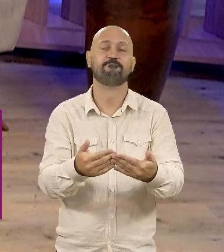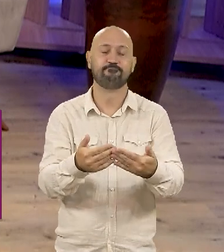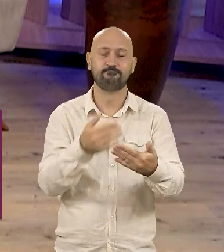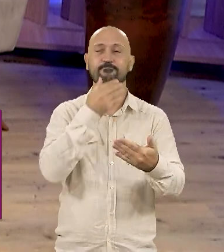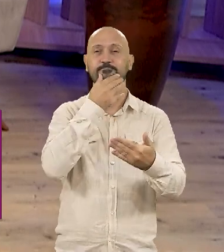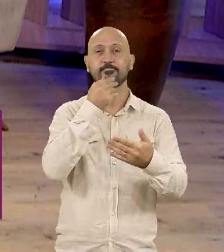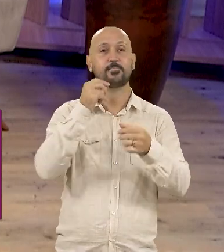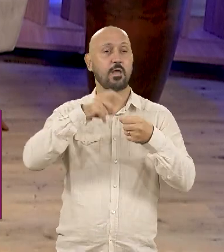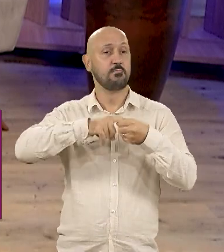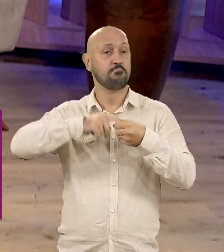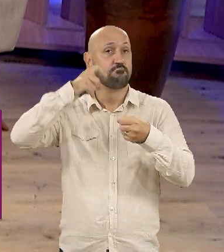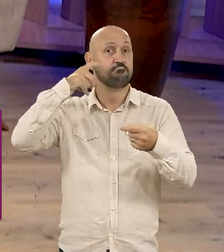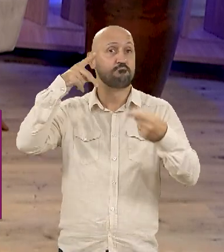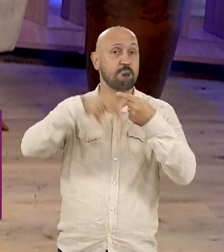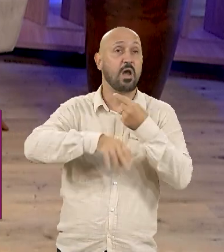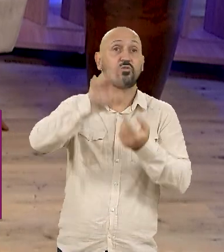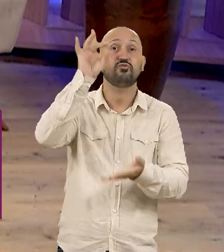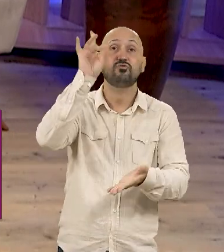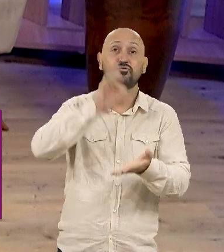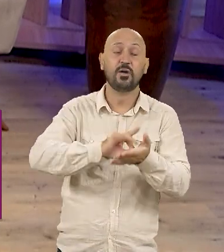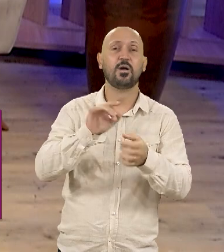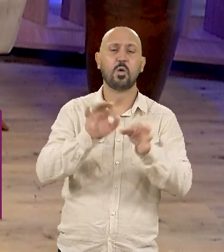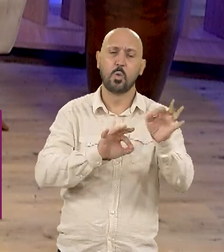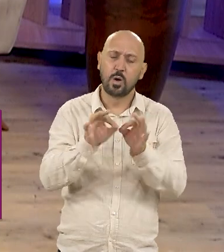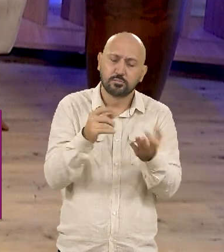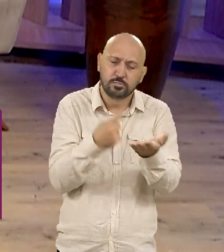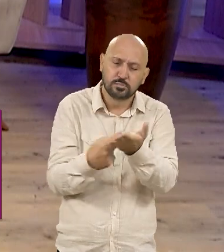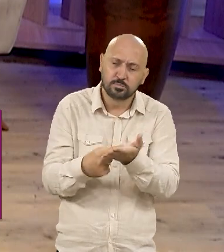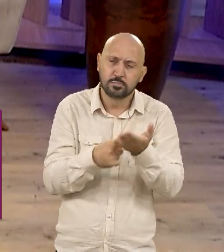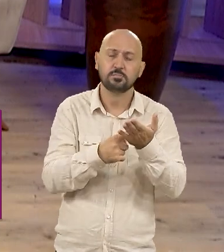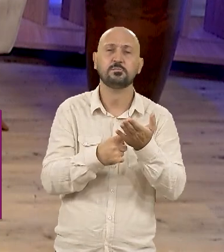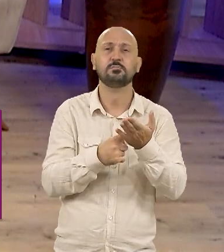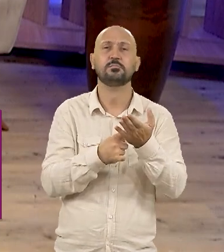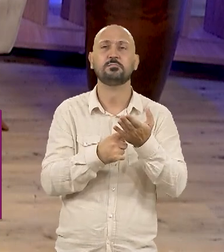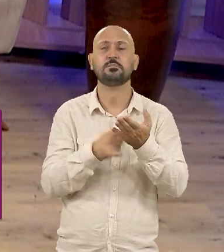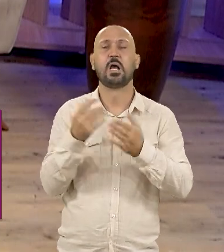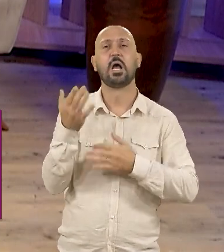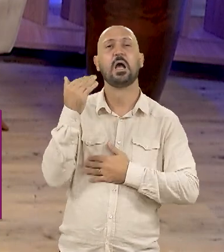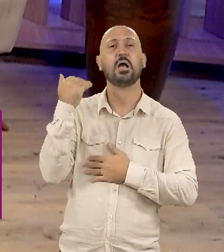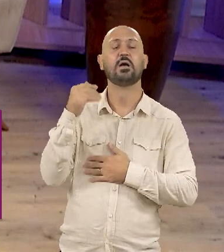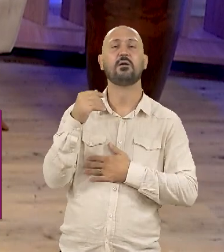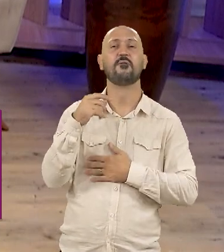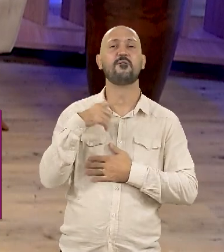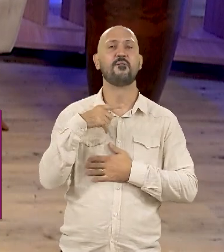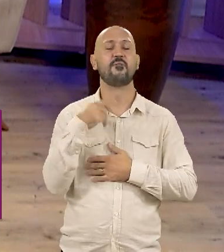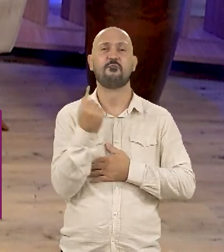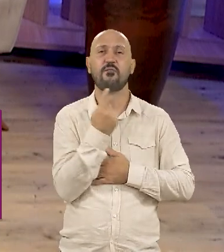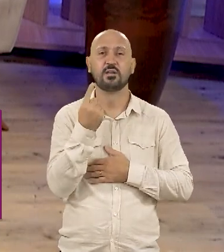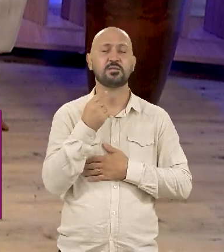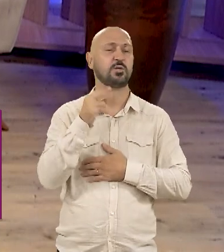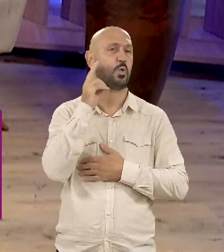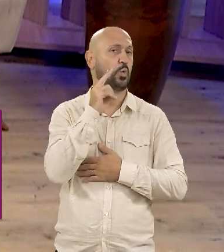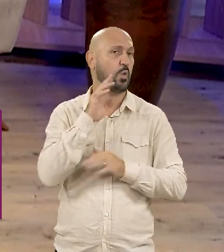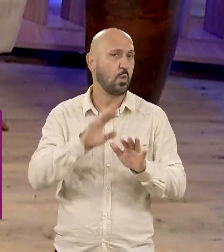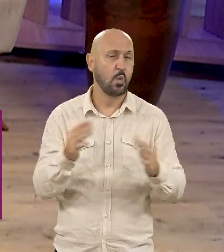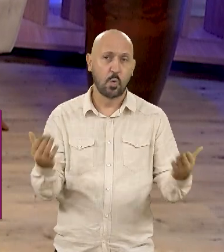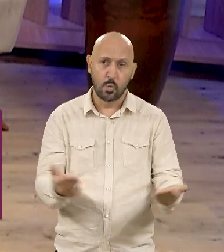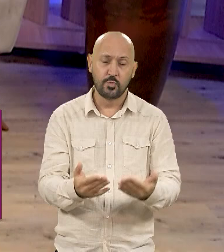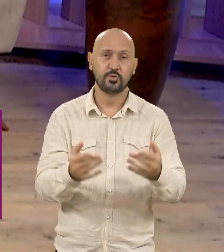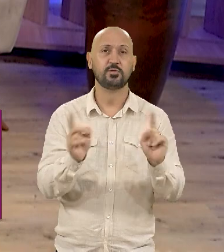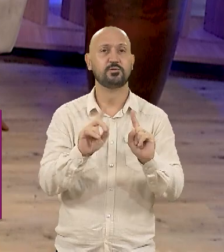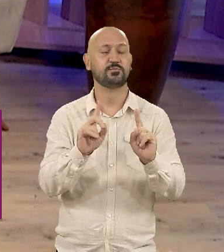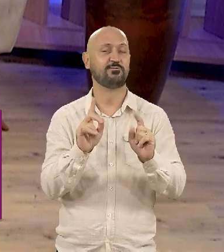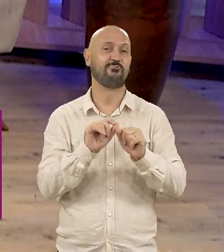automático que a gente tá, sabe? De se desligar realmente, né? Fazer programas que há um tempo atrás a gente fazia com